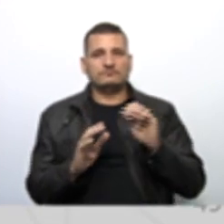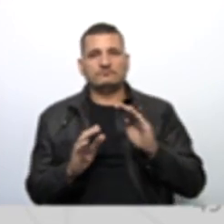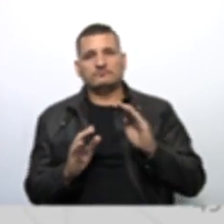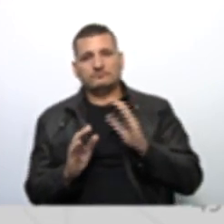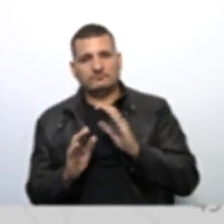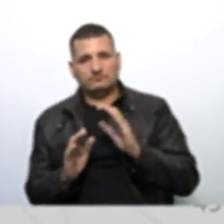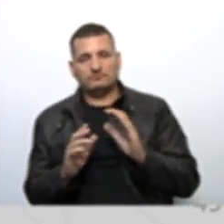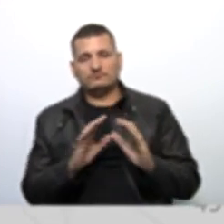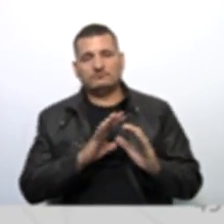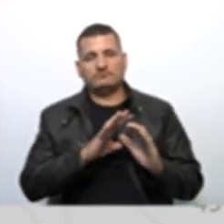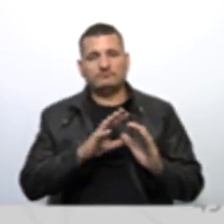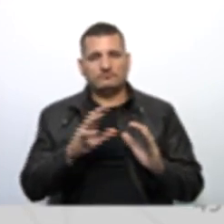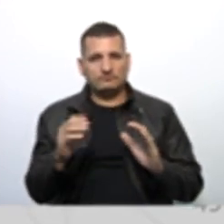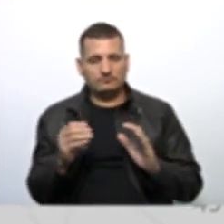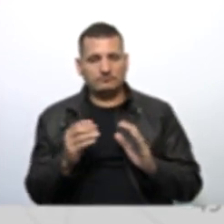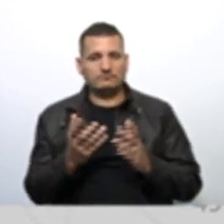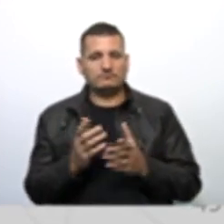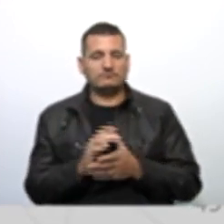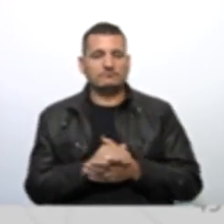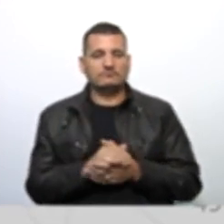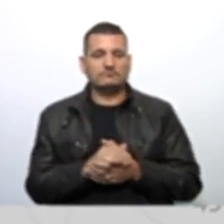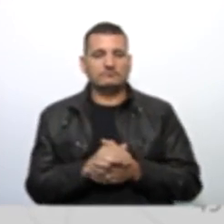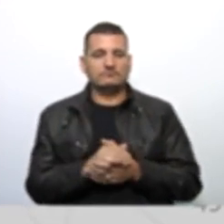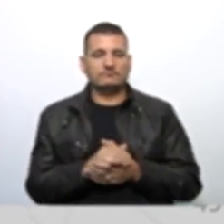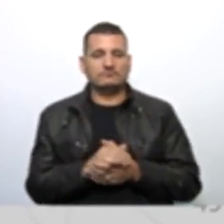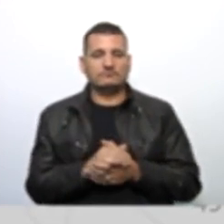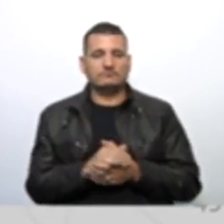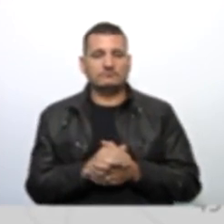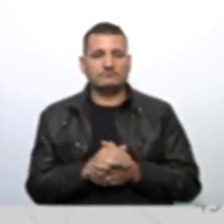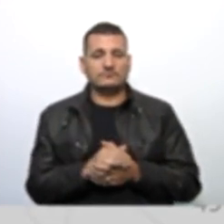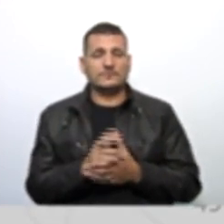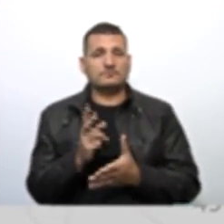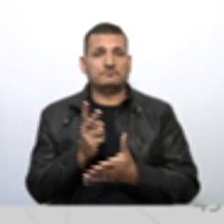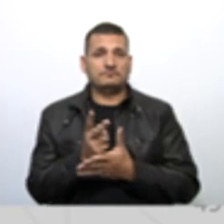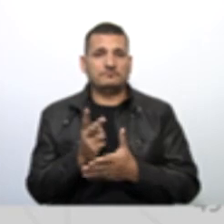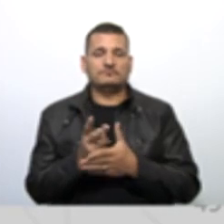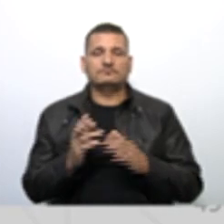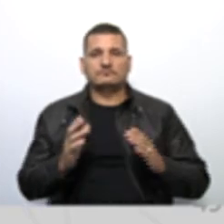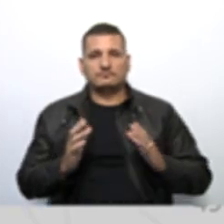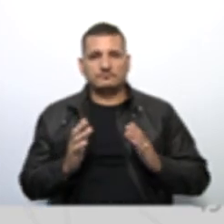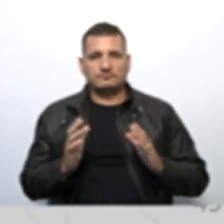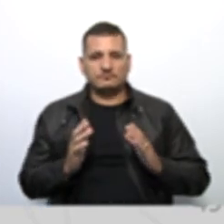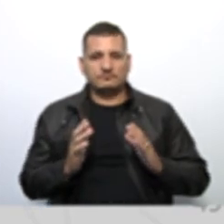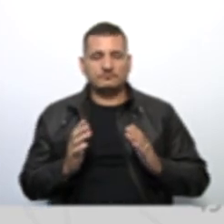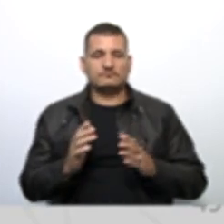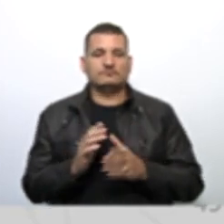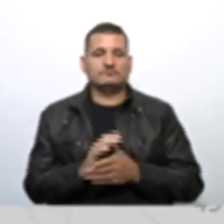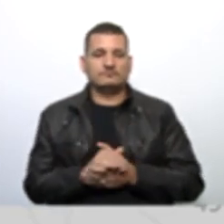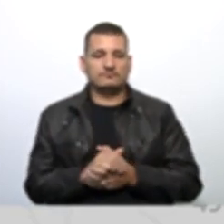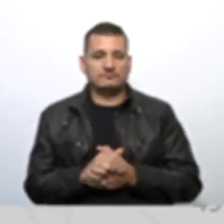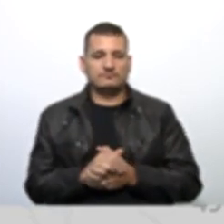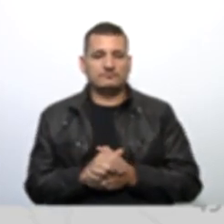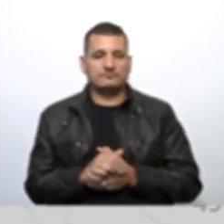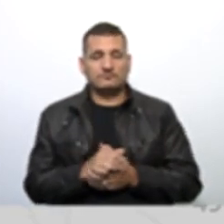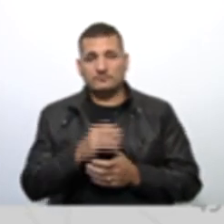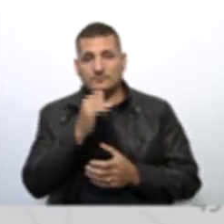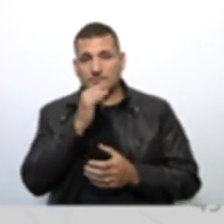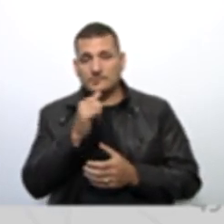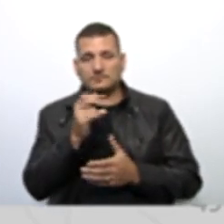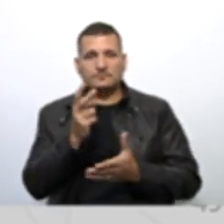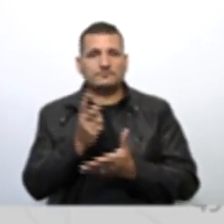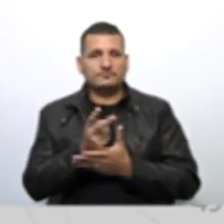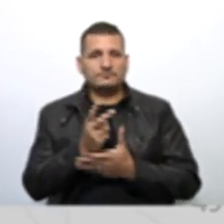rede de farmácia ou banco estão onde, pessoal? Na mesma cidade. Se ela está na